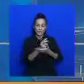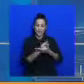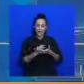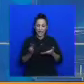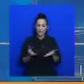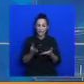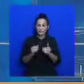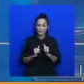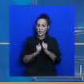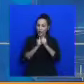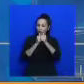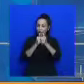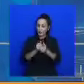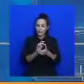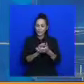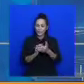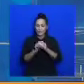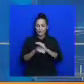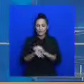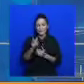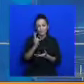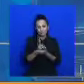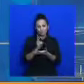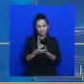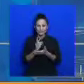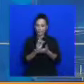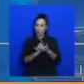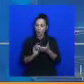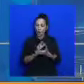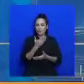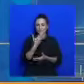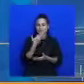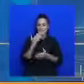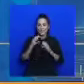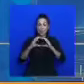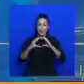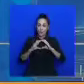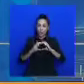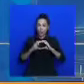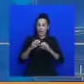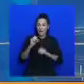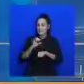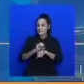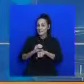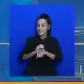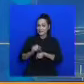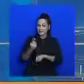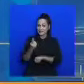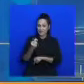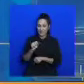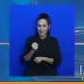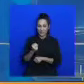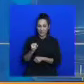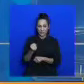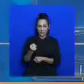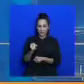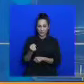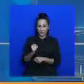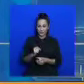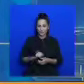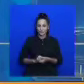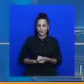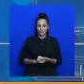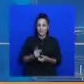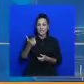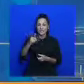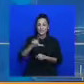conferindo Lotomania. Na sequência tem Loto Fácil. Bola cinza, número 18. Cinza, 18.